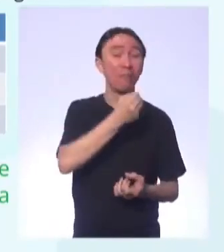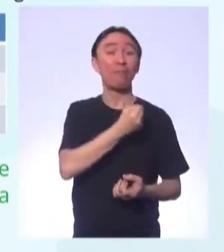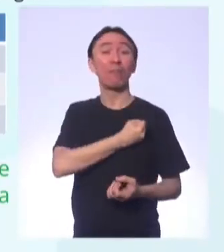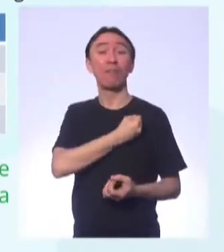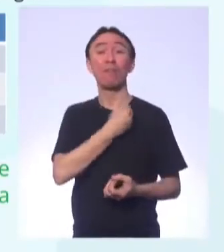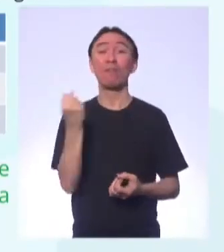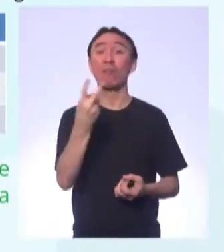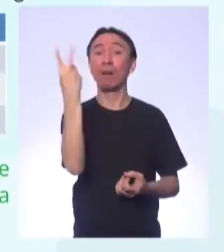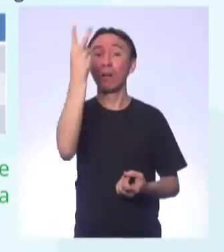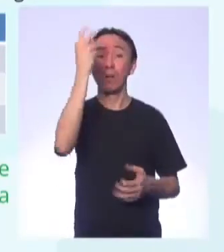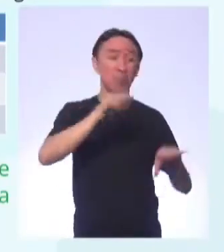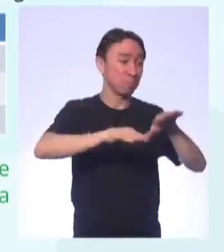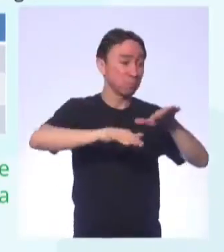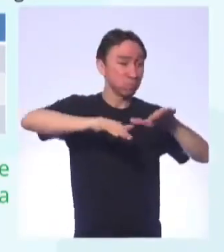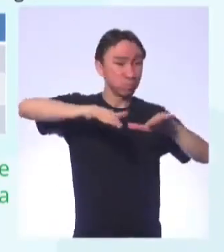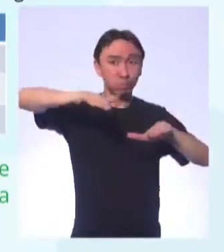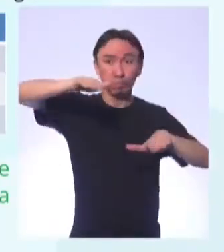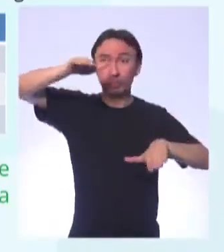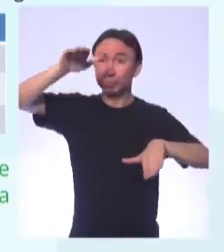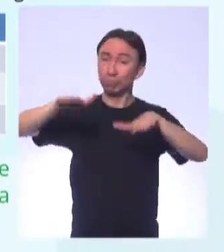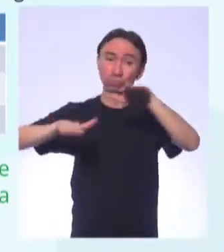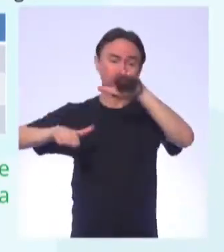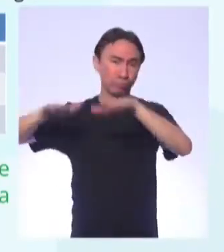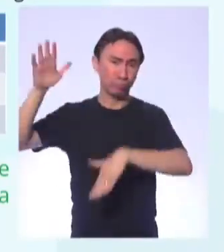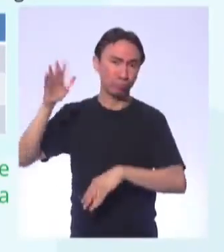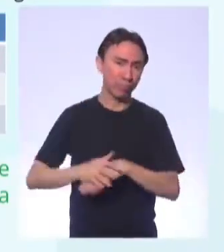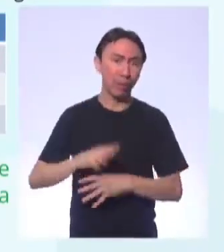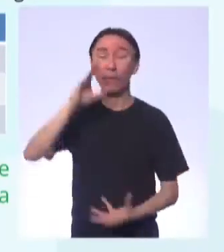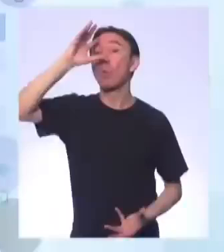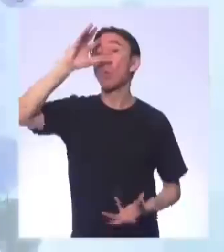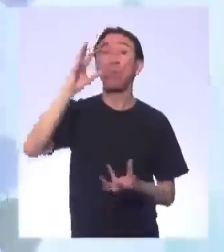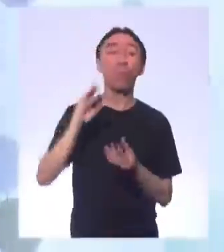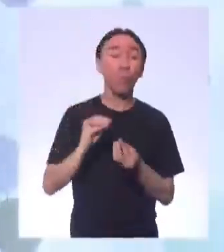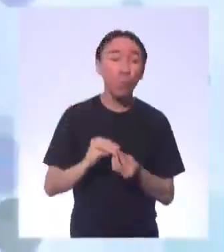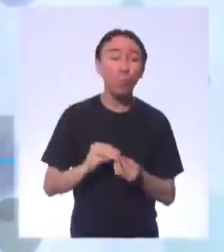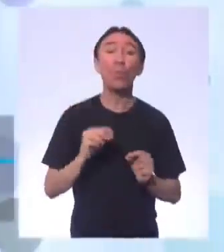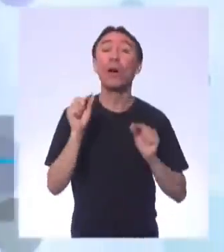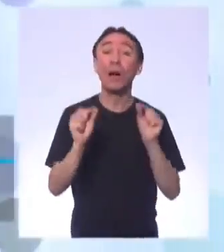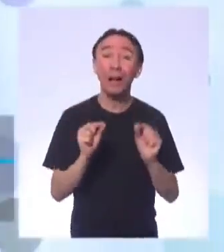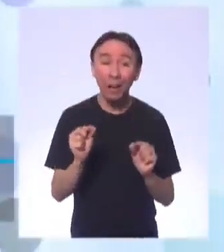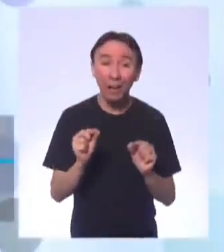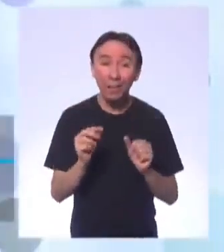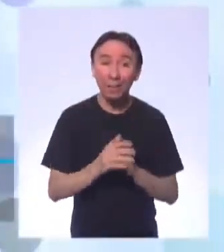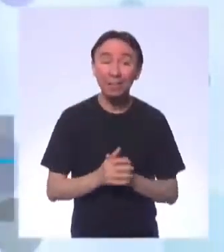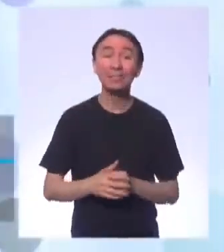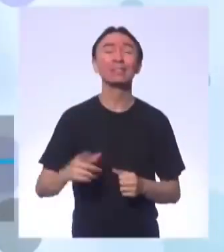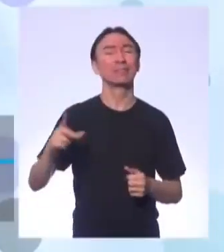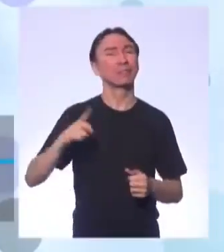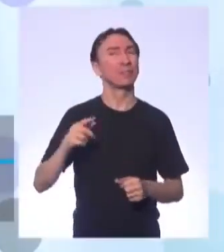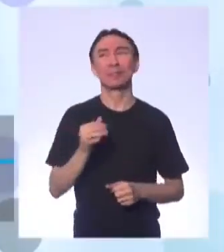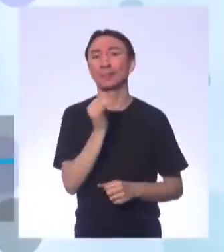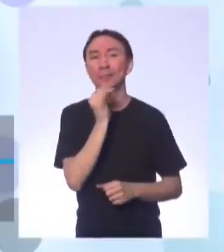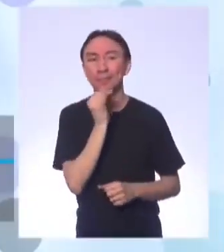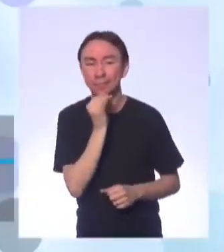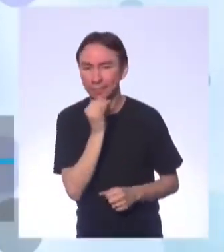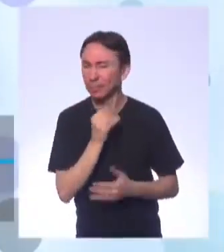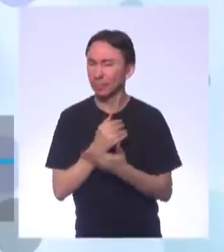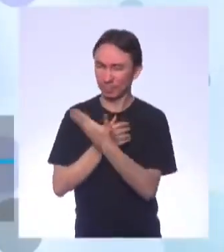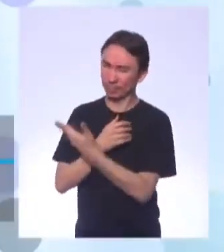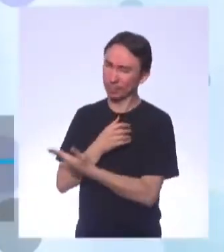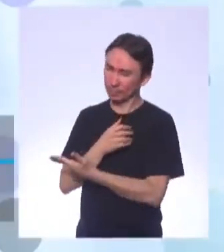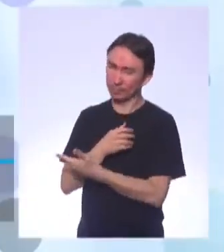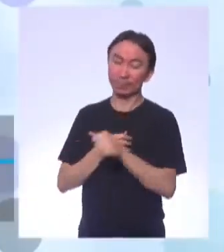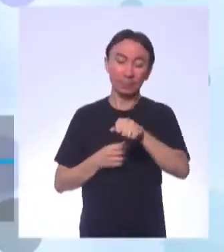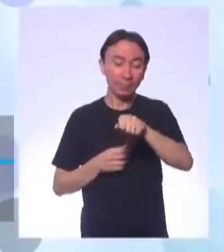vaiando esses valores então quê que eu posso dizer eu posso dizer que quando eu tenho ali no caso nesse